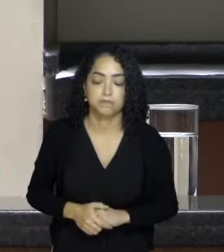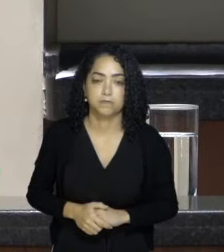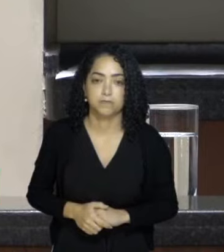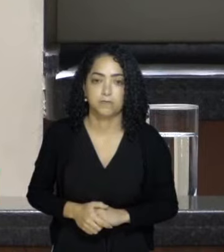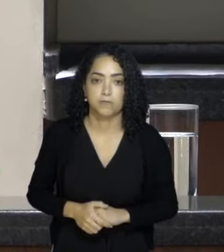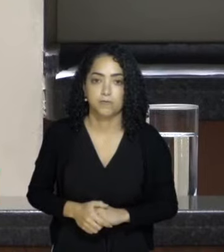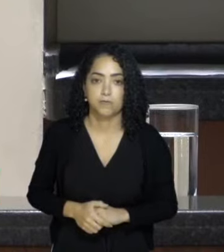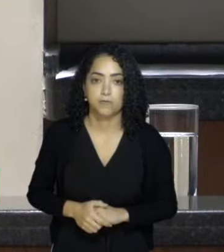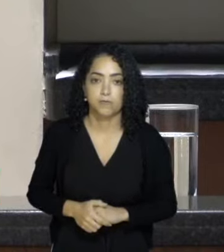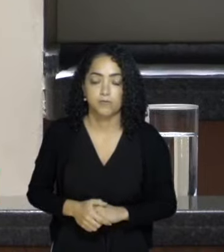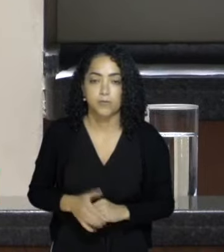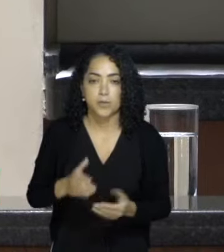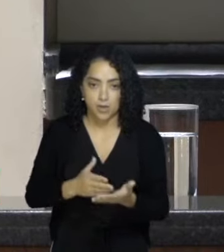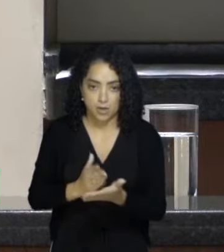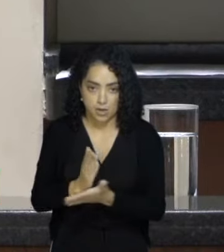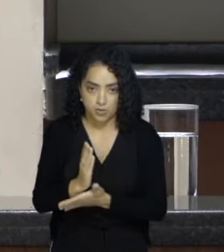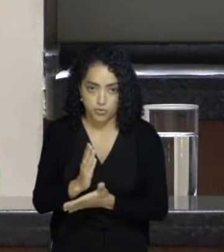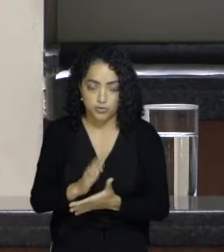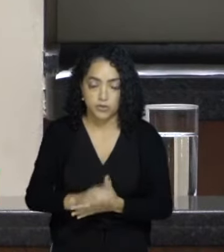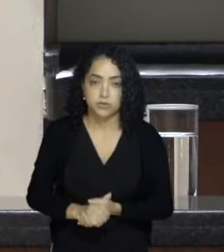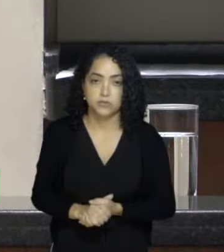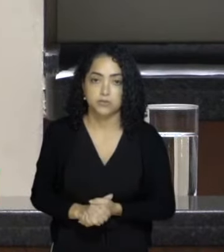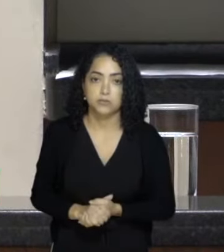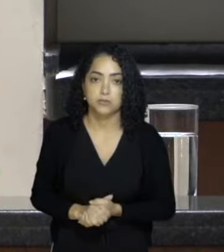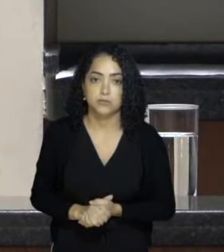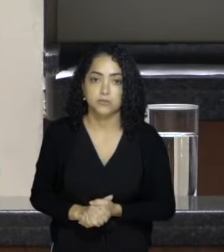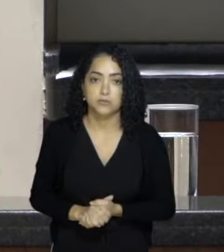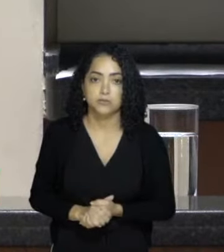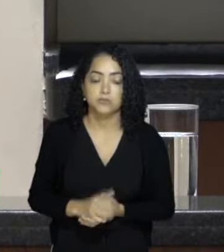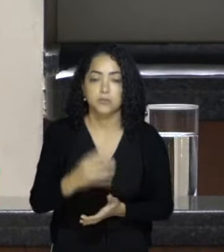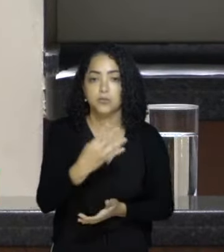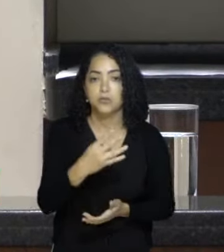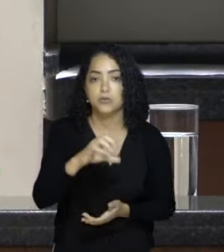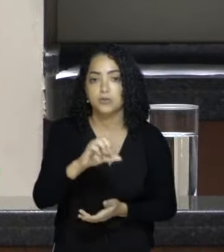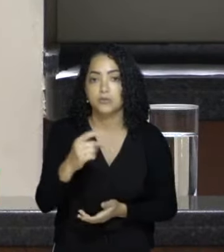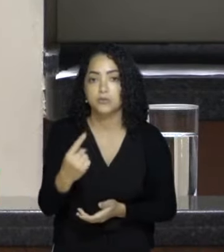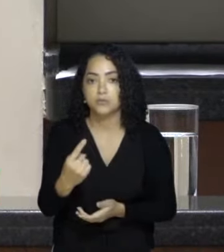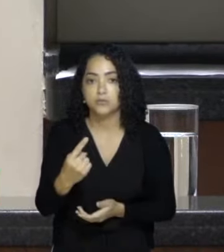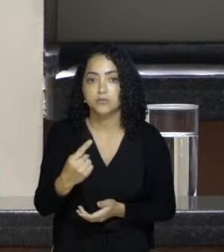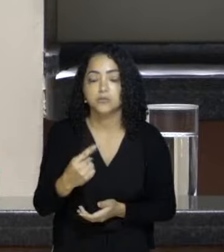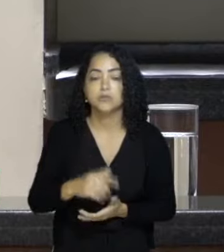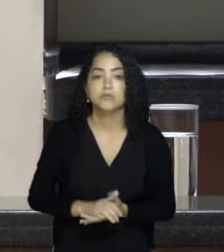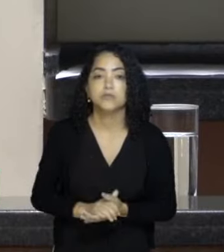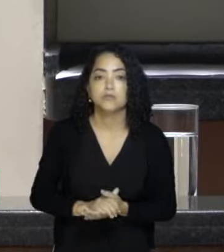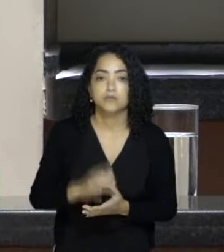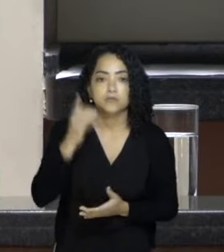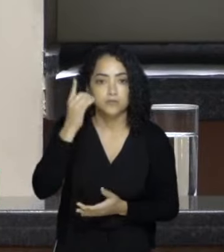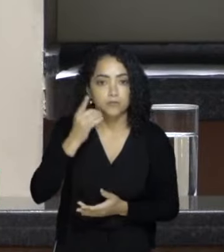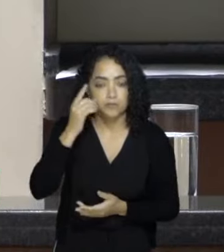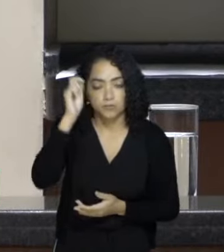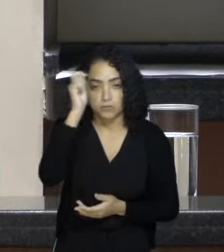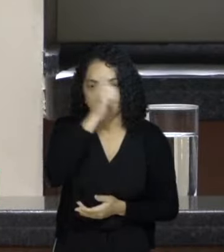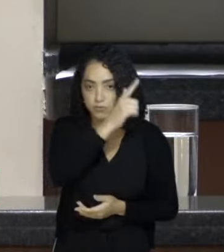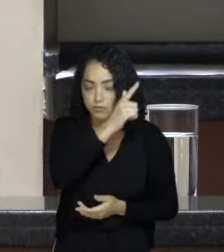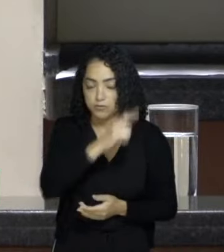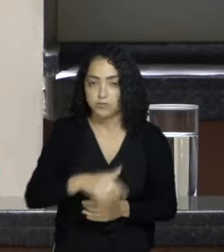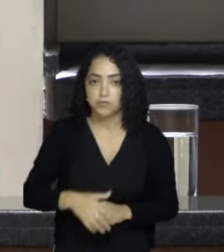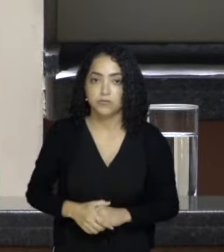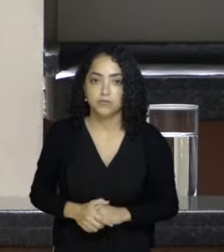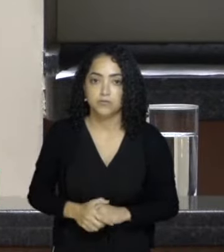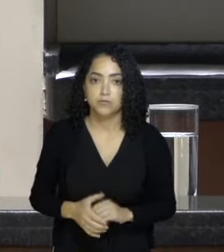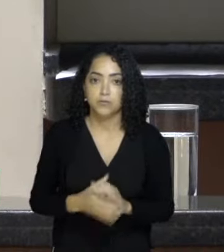encontram. Aprovado por unanimidade. Moção 491-2023, autoria do deputado Altair Silva, manifestando